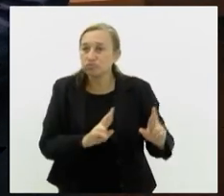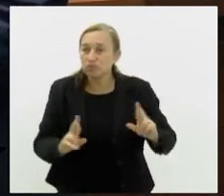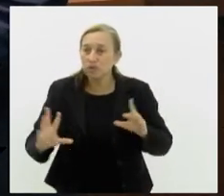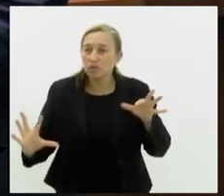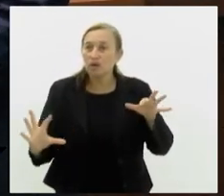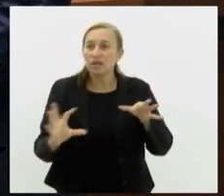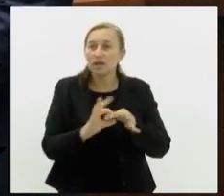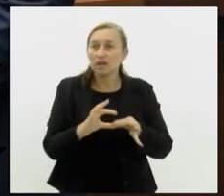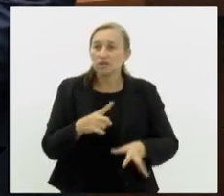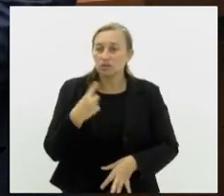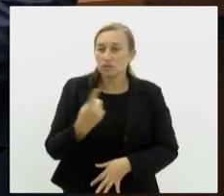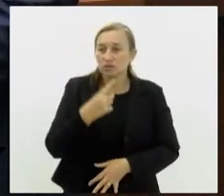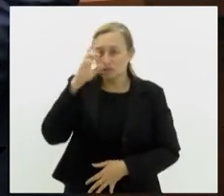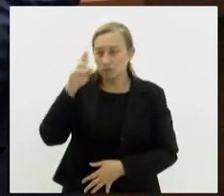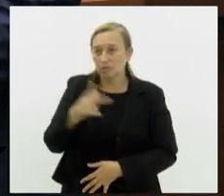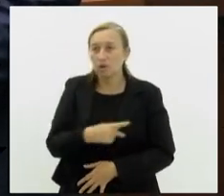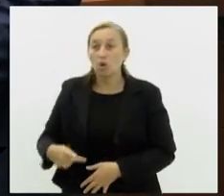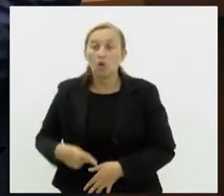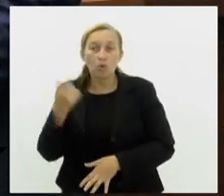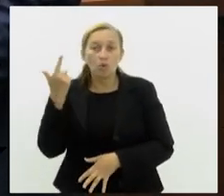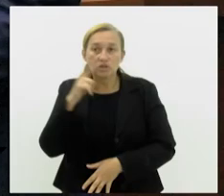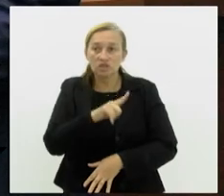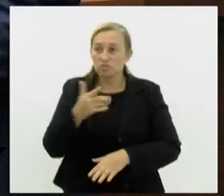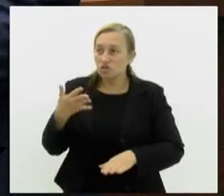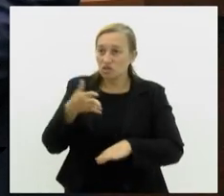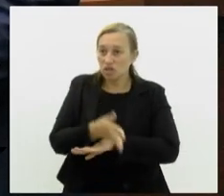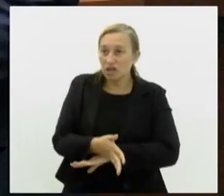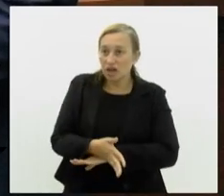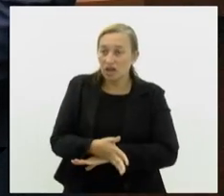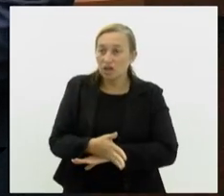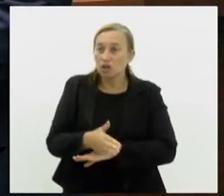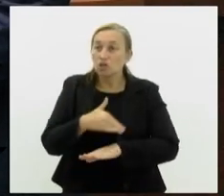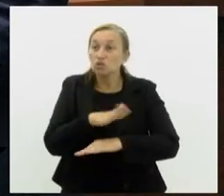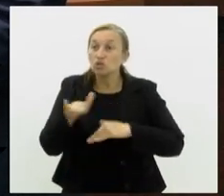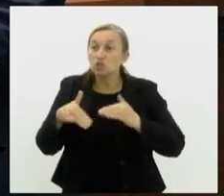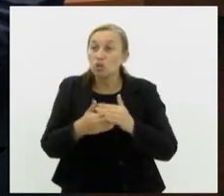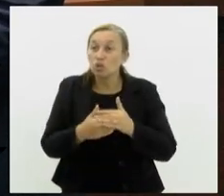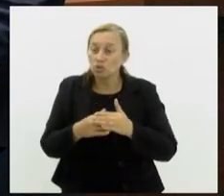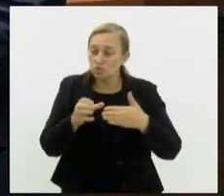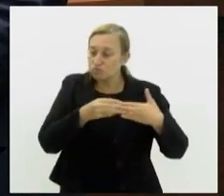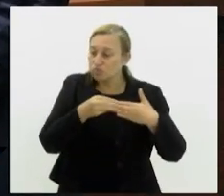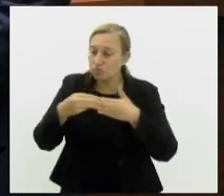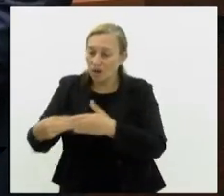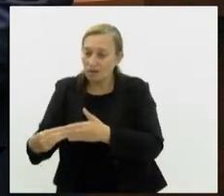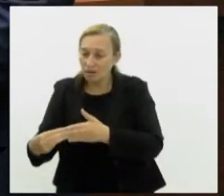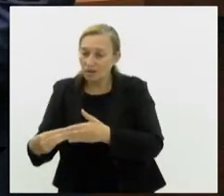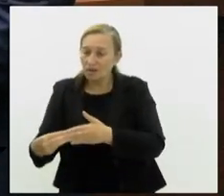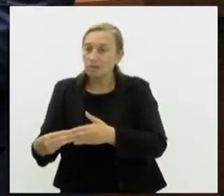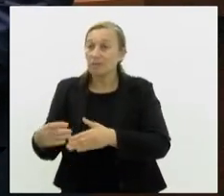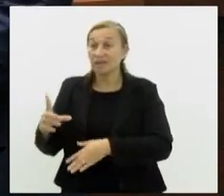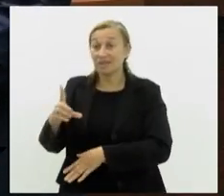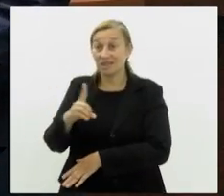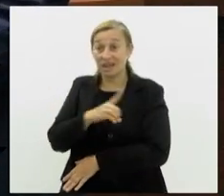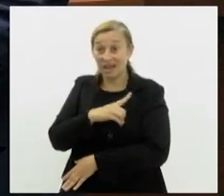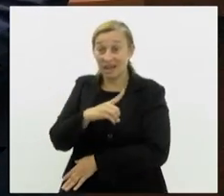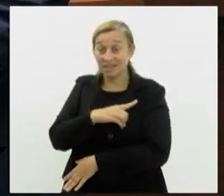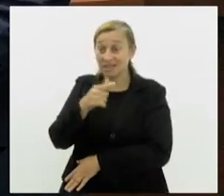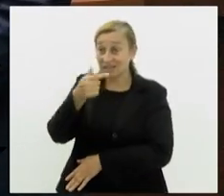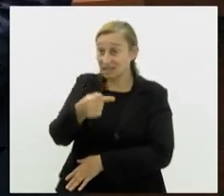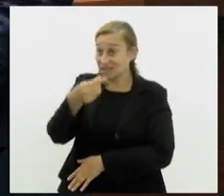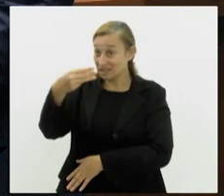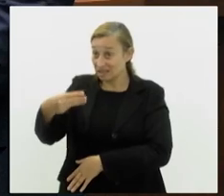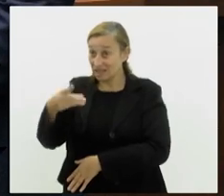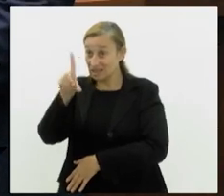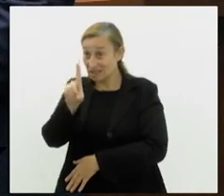gente, presidente, nós conseguimos chegar a tempo, levamos todo mundo para a delegacia 73DP. Eu queria aqui destacar